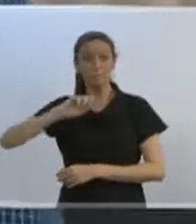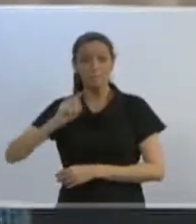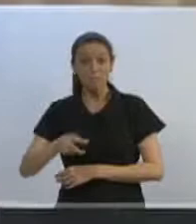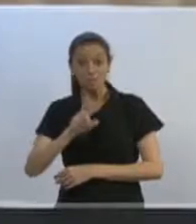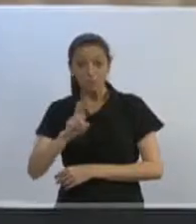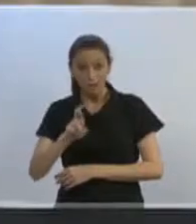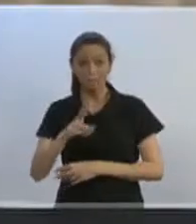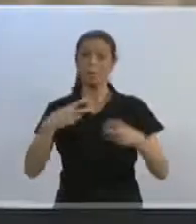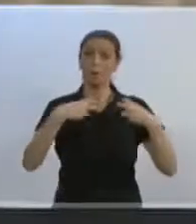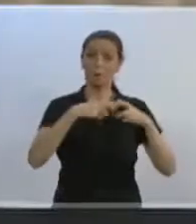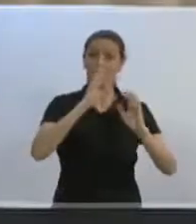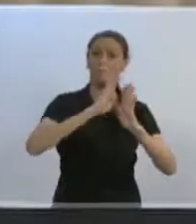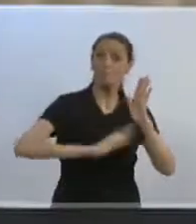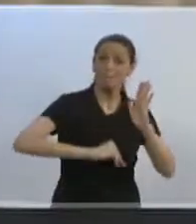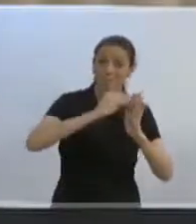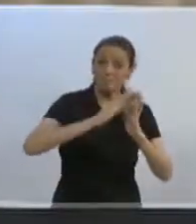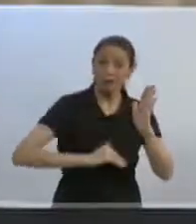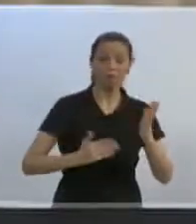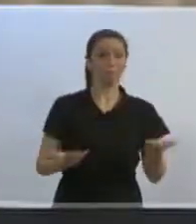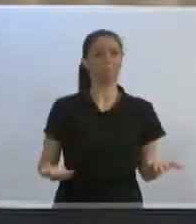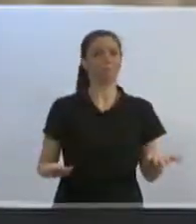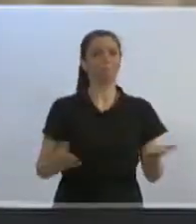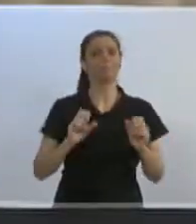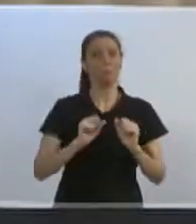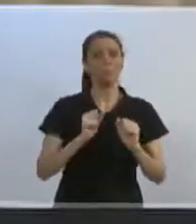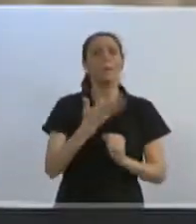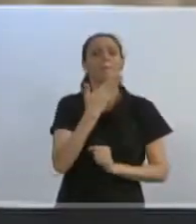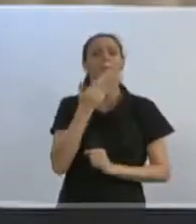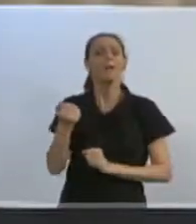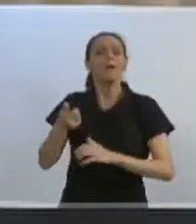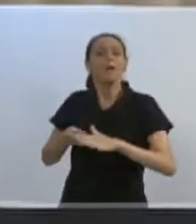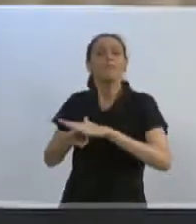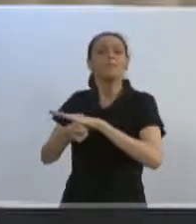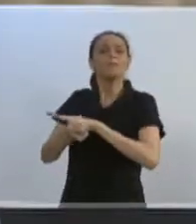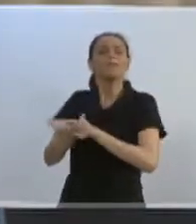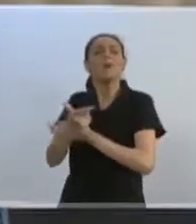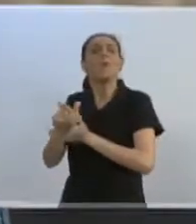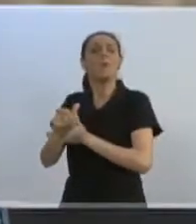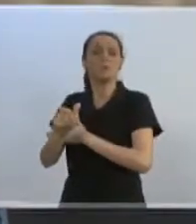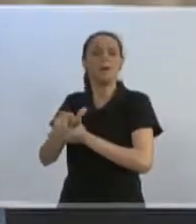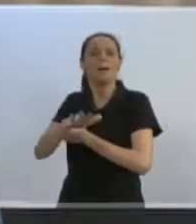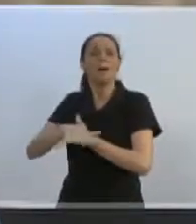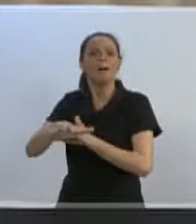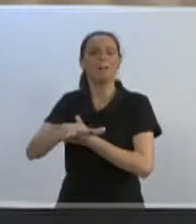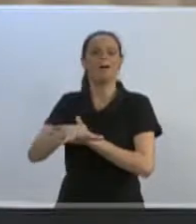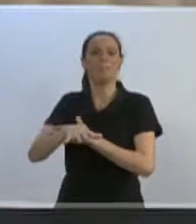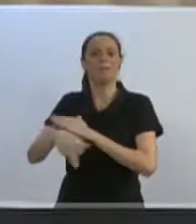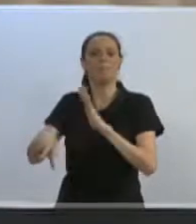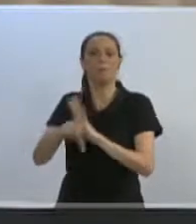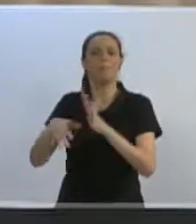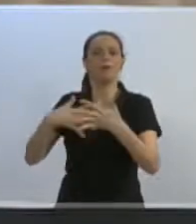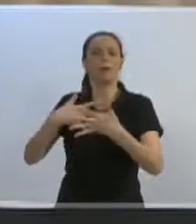para a pintura dos ônibus seriam muito melhor aplicados se fossem utilizados na reestruturação das